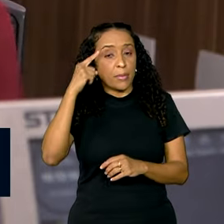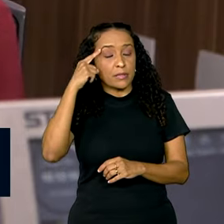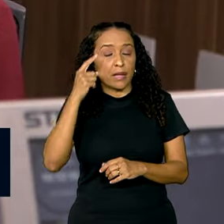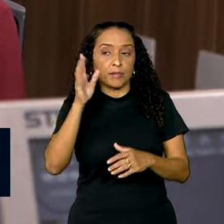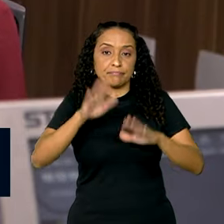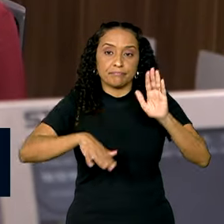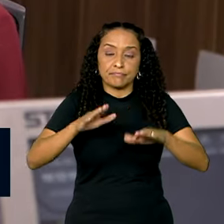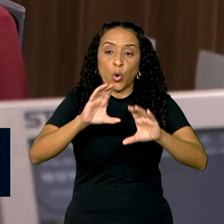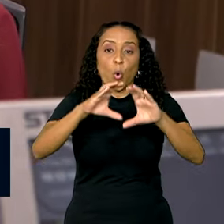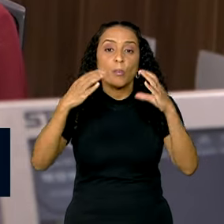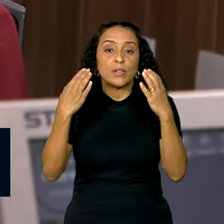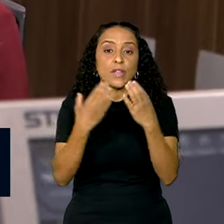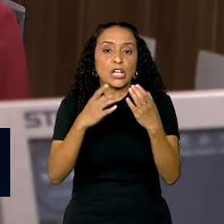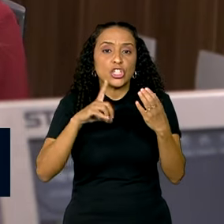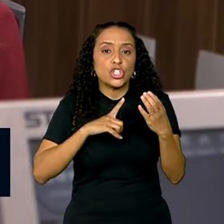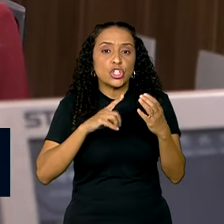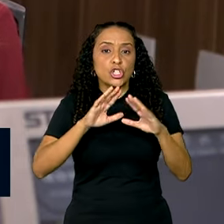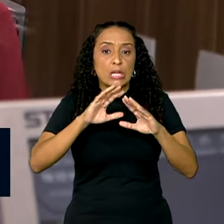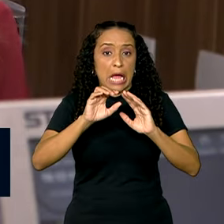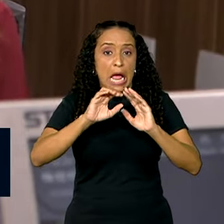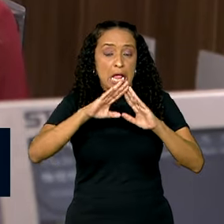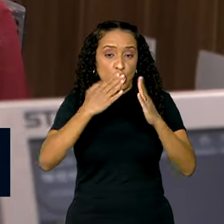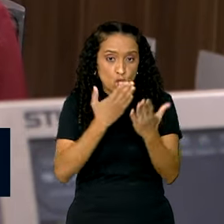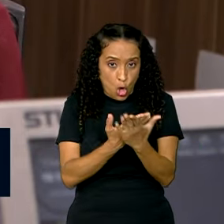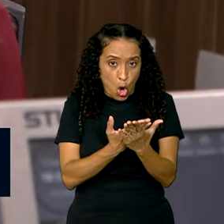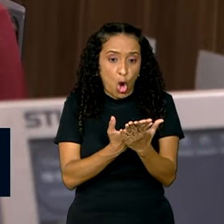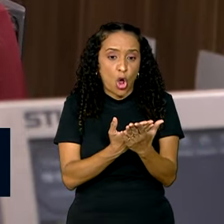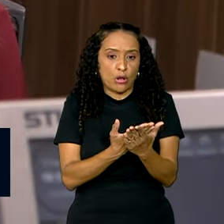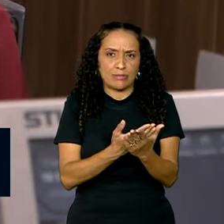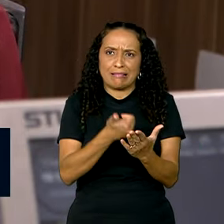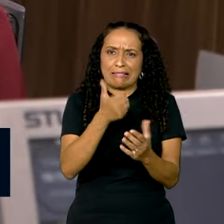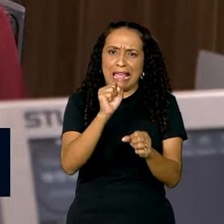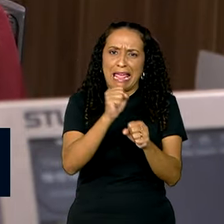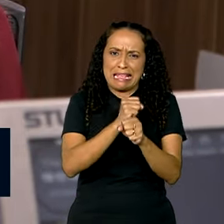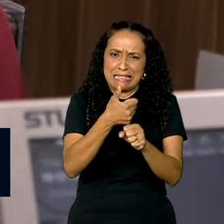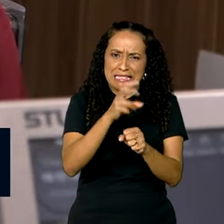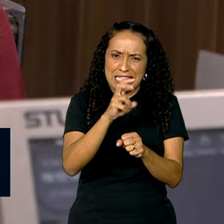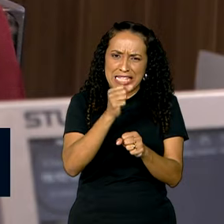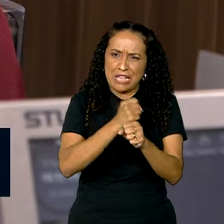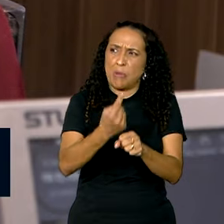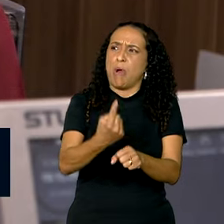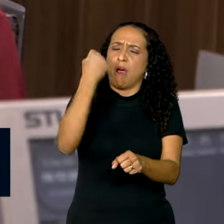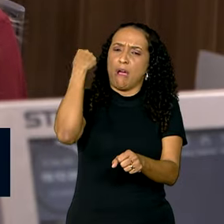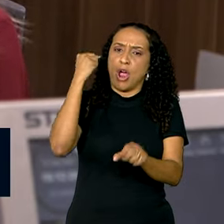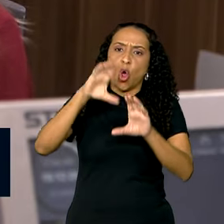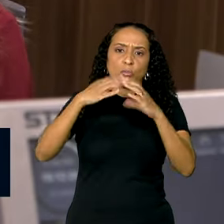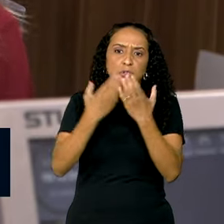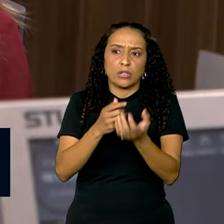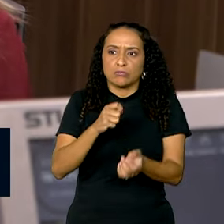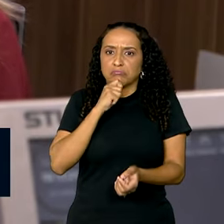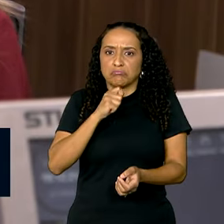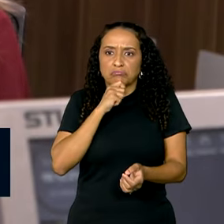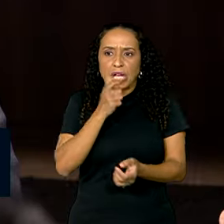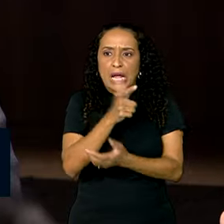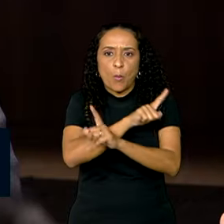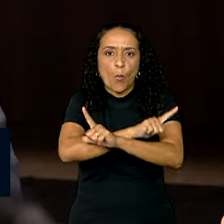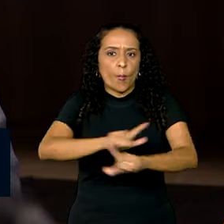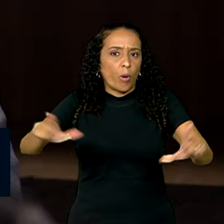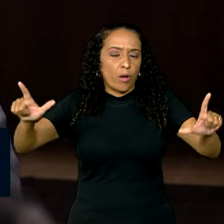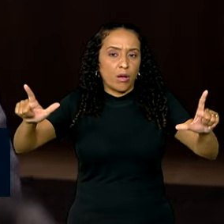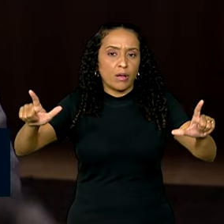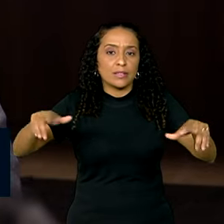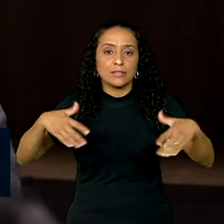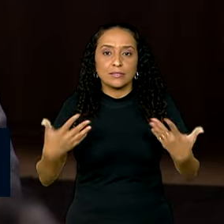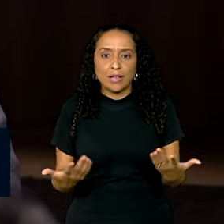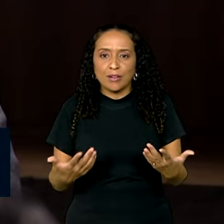uma determinada comunidade tinha uma escola digamos há 10 anos há 15 anos a comunidade nem está mais lá naquele lugar então